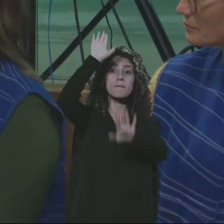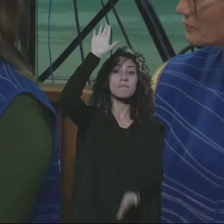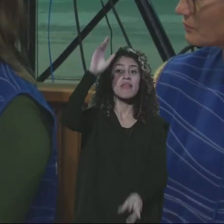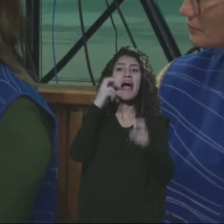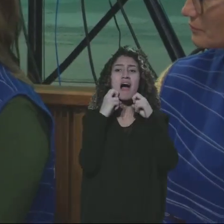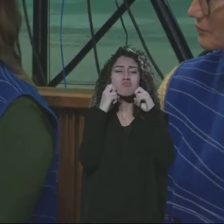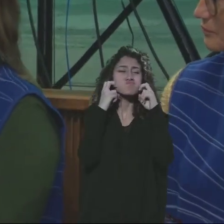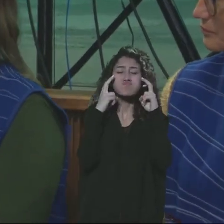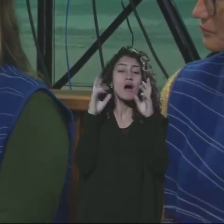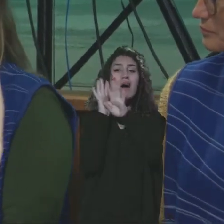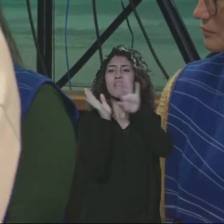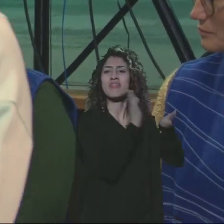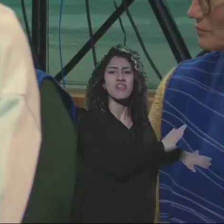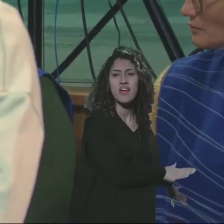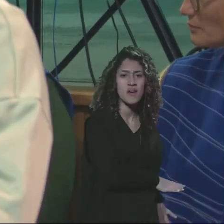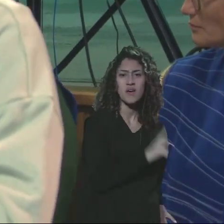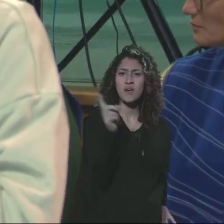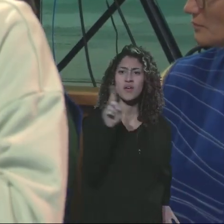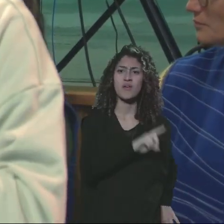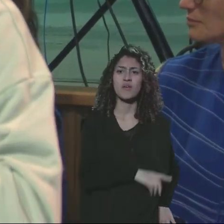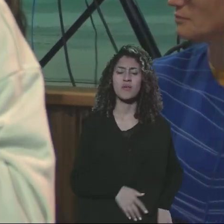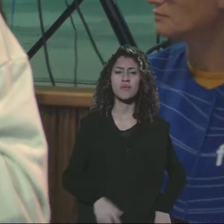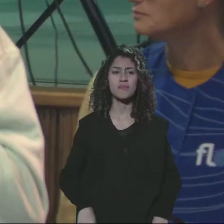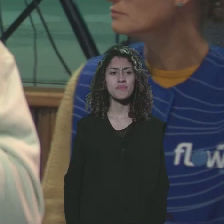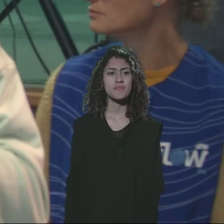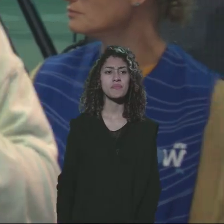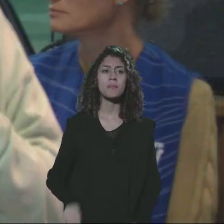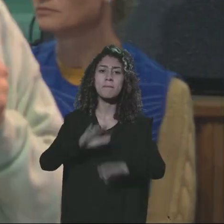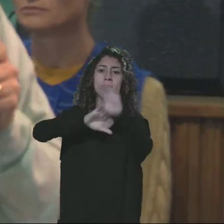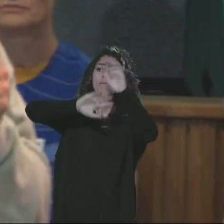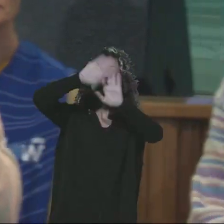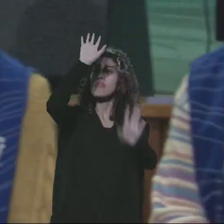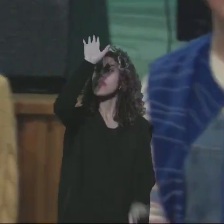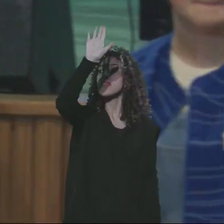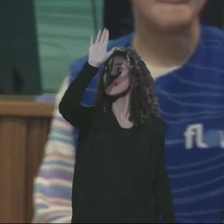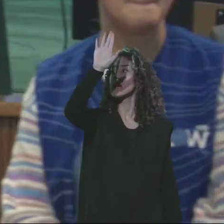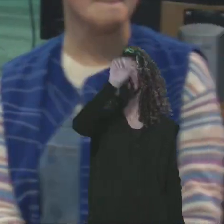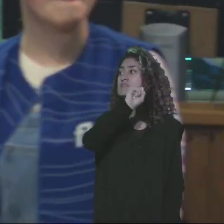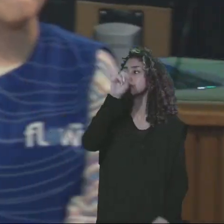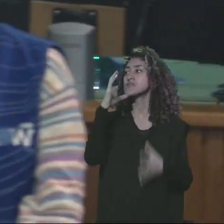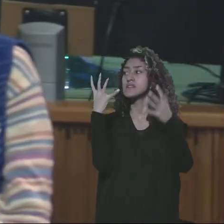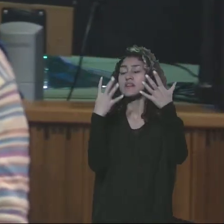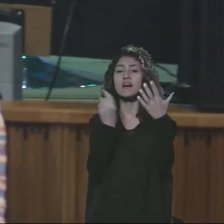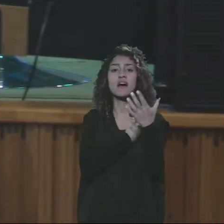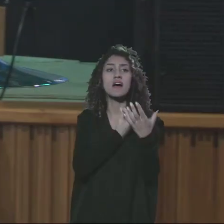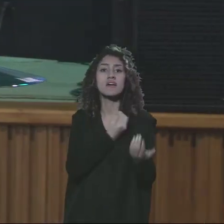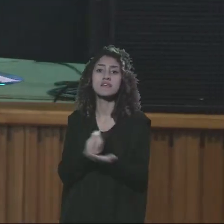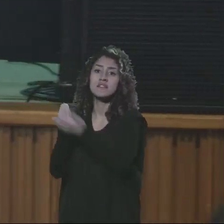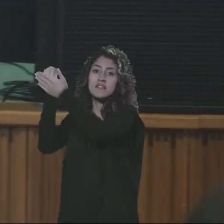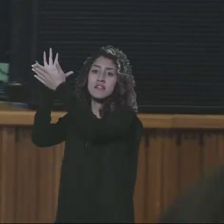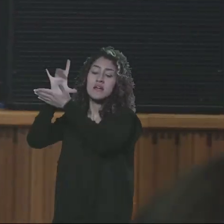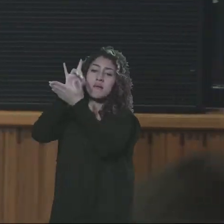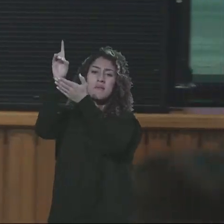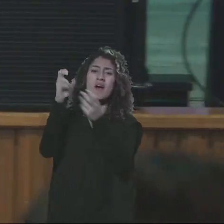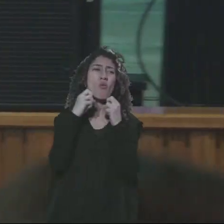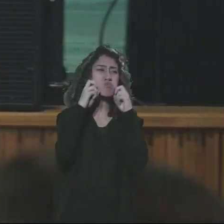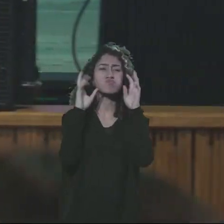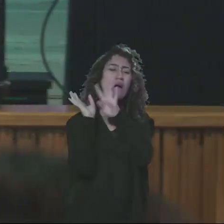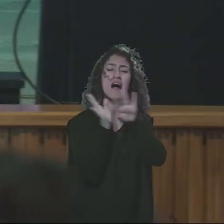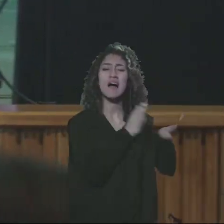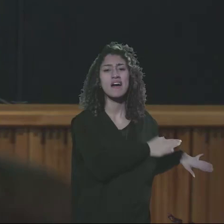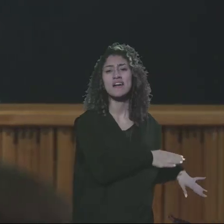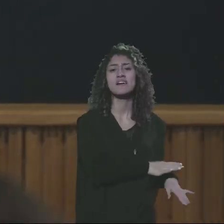Deus abençoe. Deus abençoe. Deus abençoe. Se você quer entregar a sua vida para Jesus, não tenha vergonha. Levanta sua mão bem